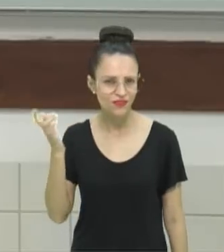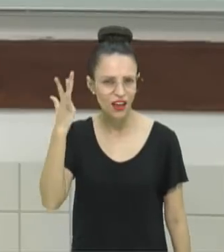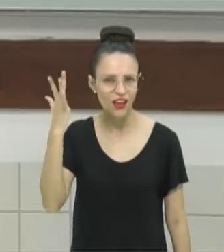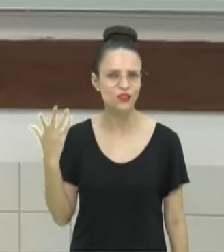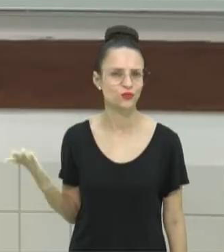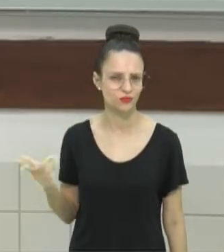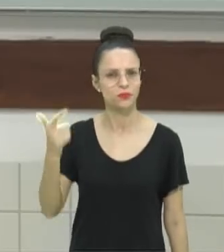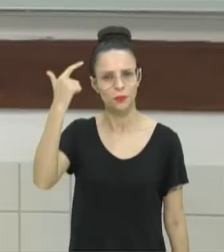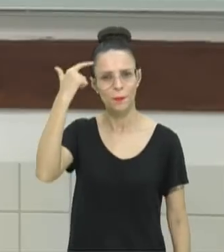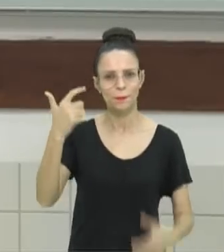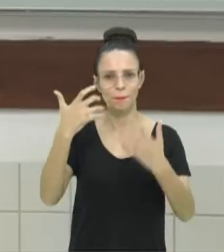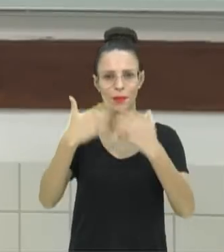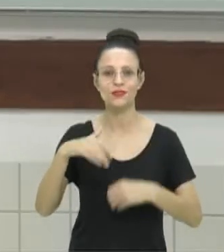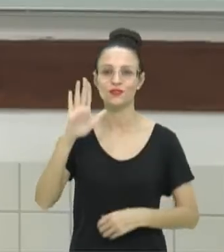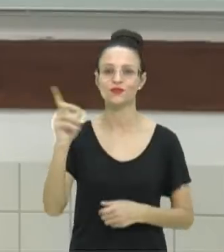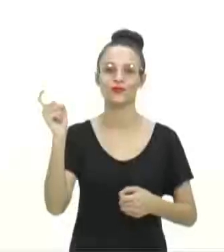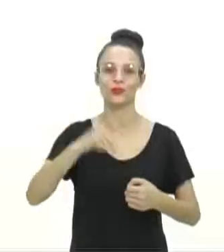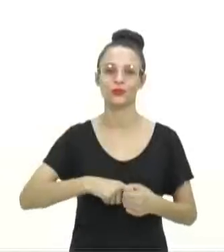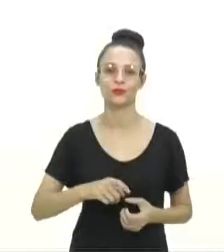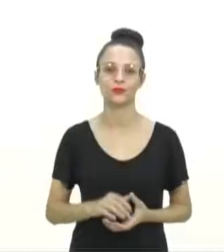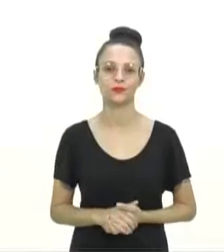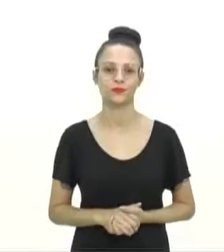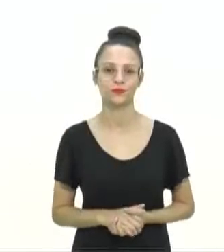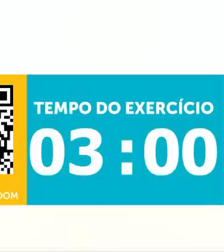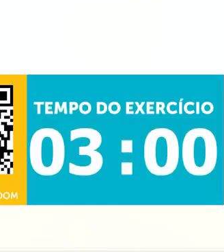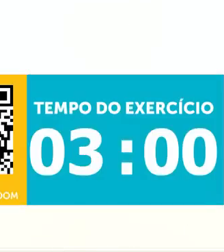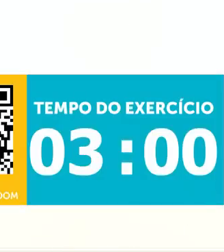gente? Pense um pouquinho e eu já retorno.